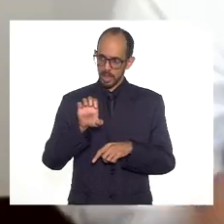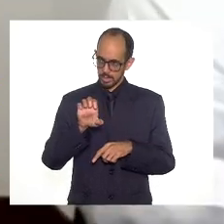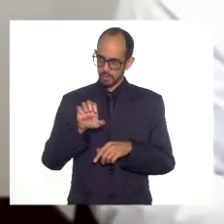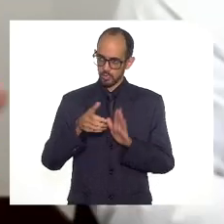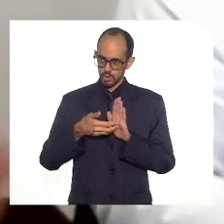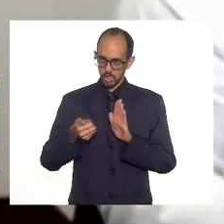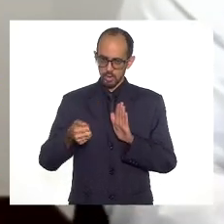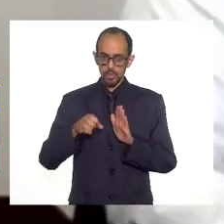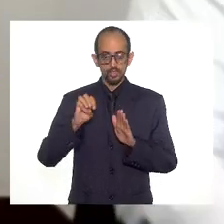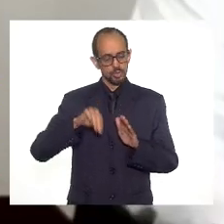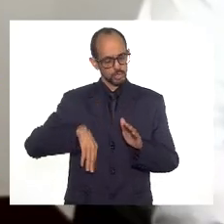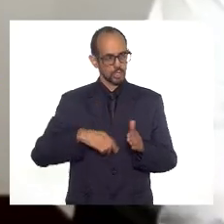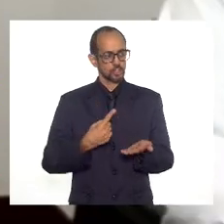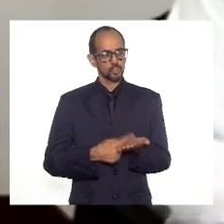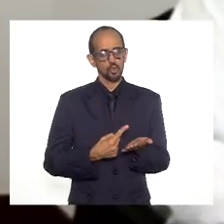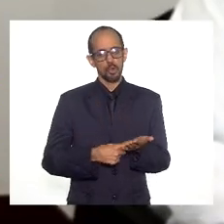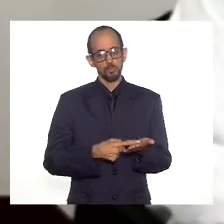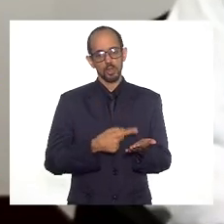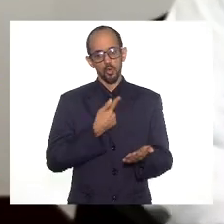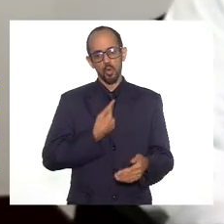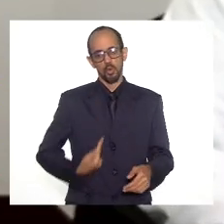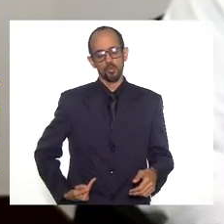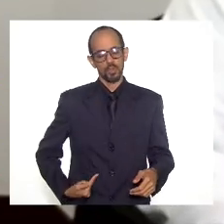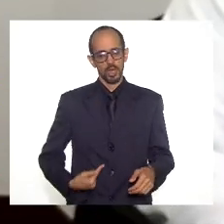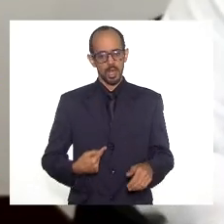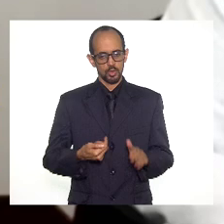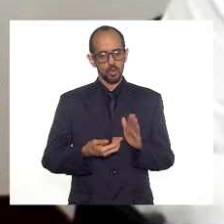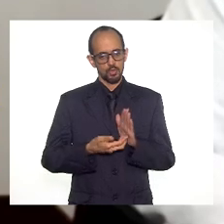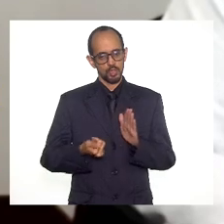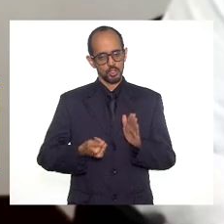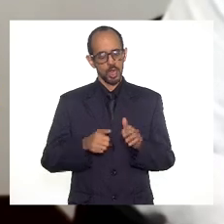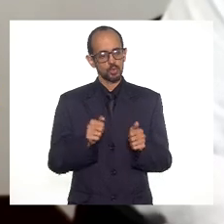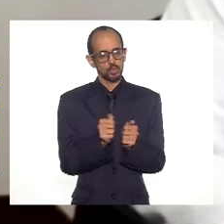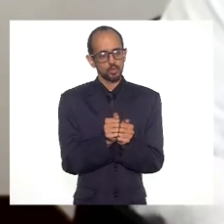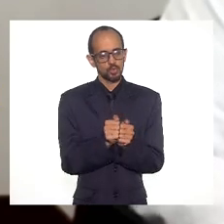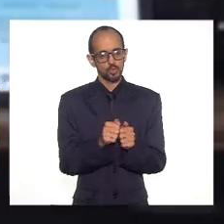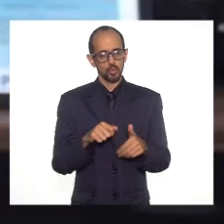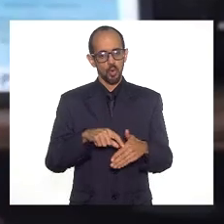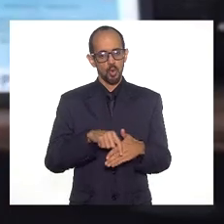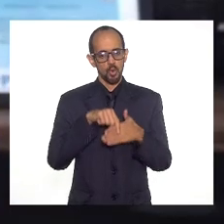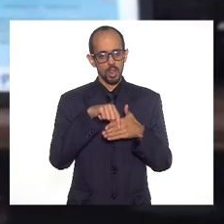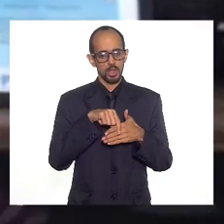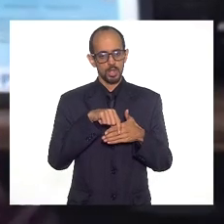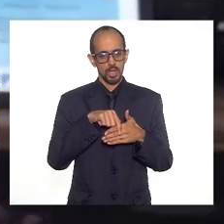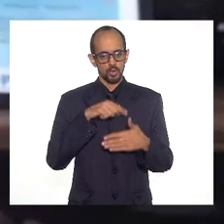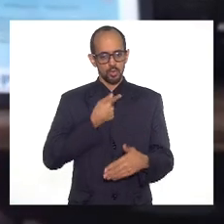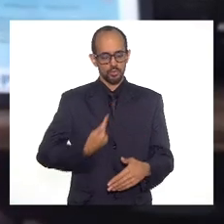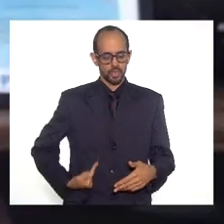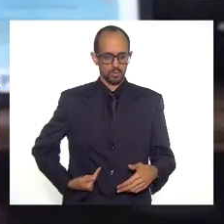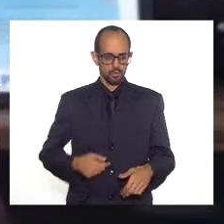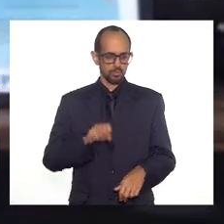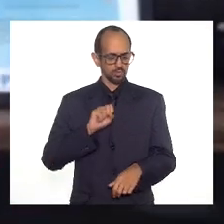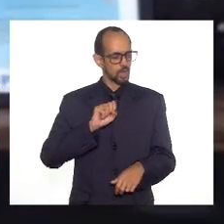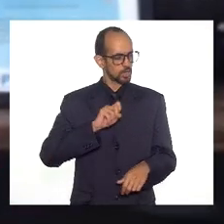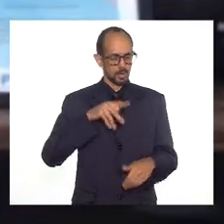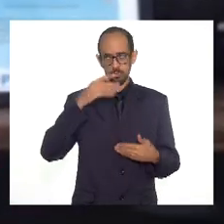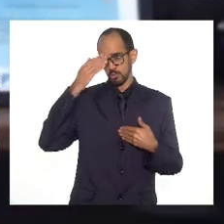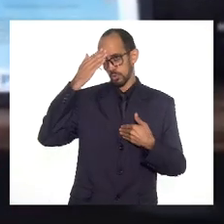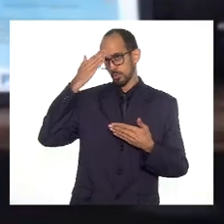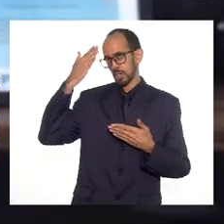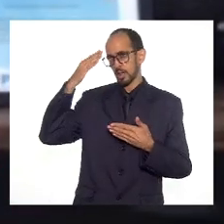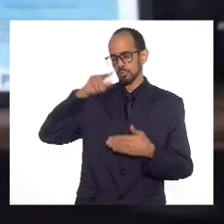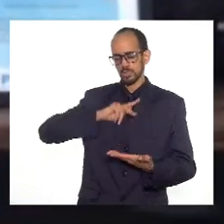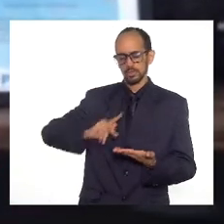governador, combinado junto com o líder do governo. Então, obrigado, presidente. Eu